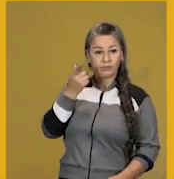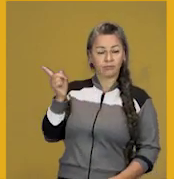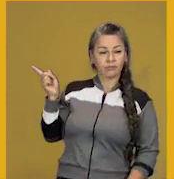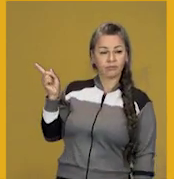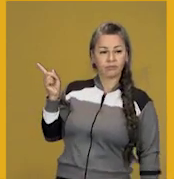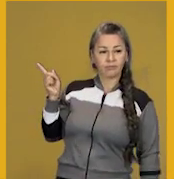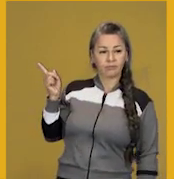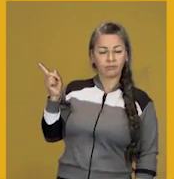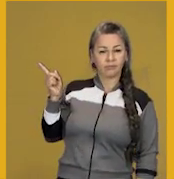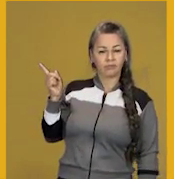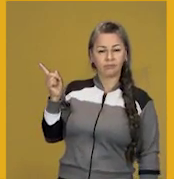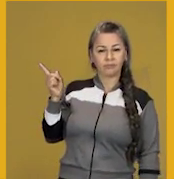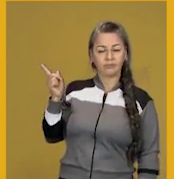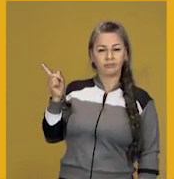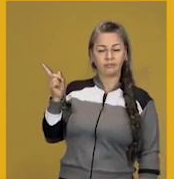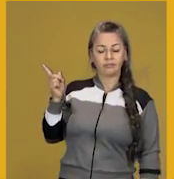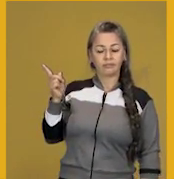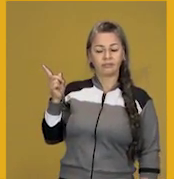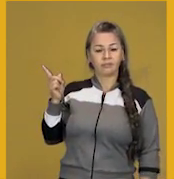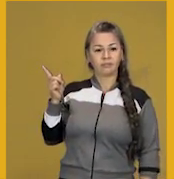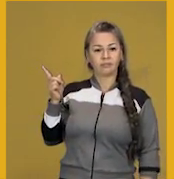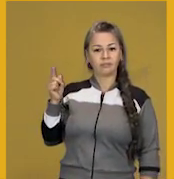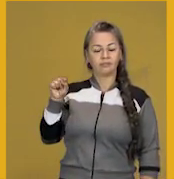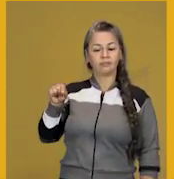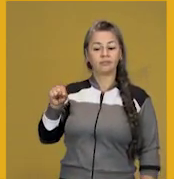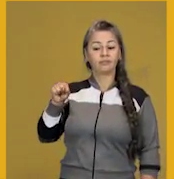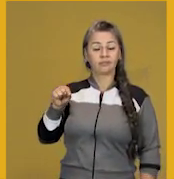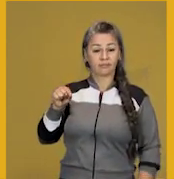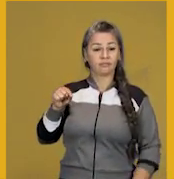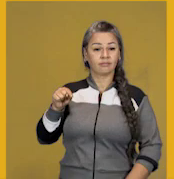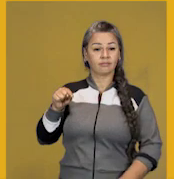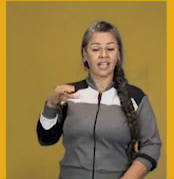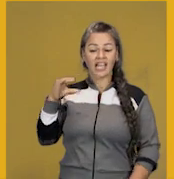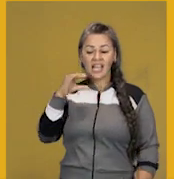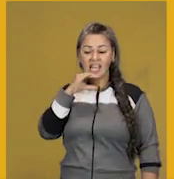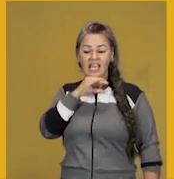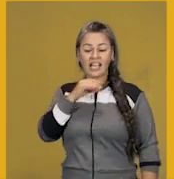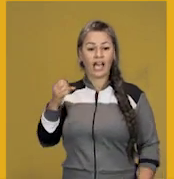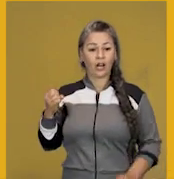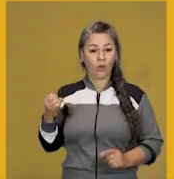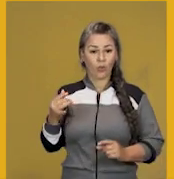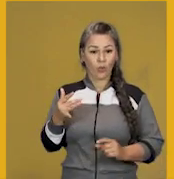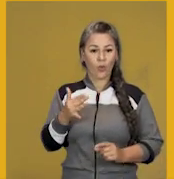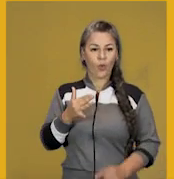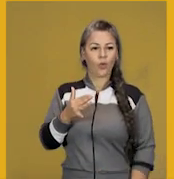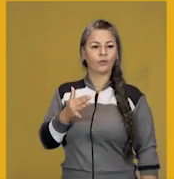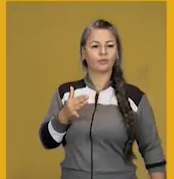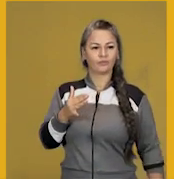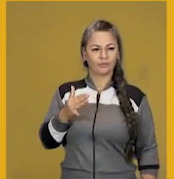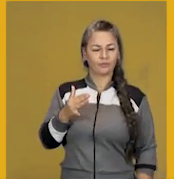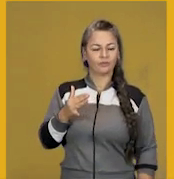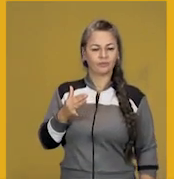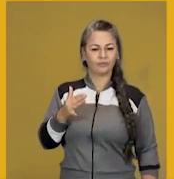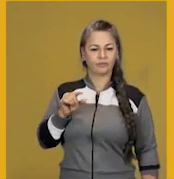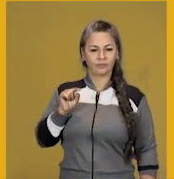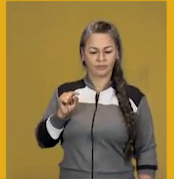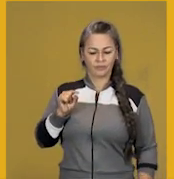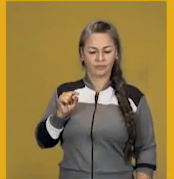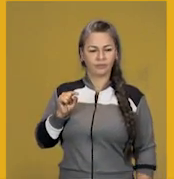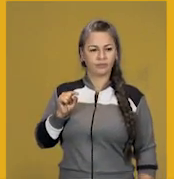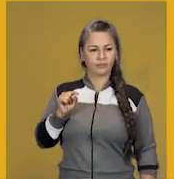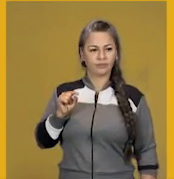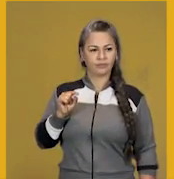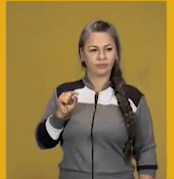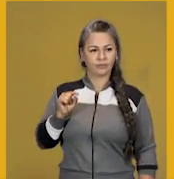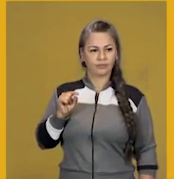calor entregue na nossa substância para fechar, né? Para fechar a questão. E aí, o que eu